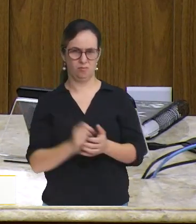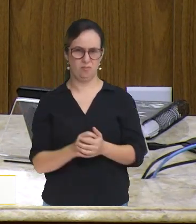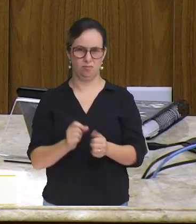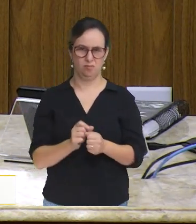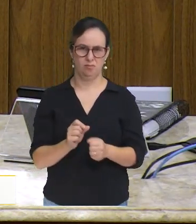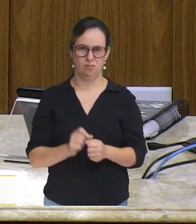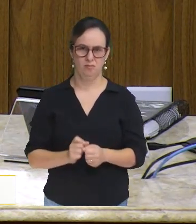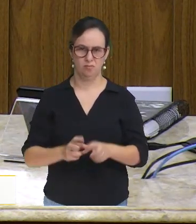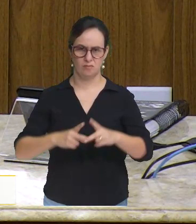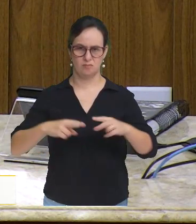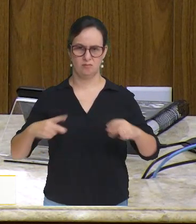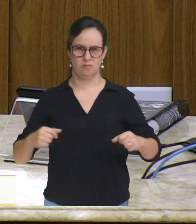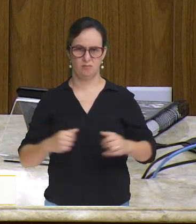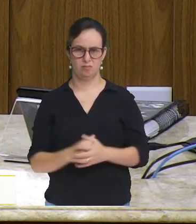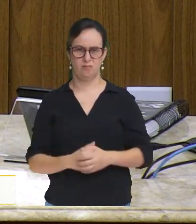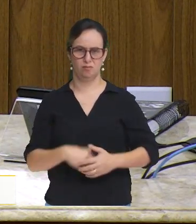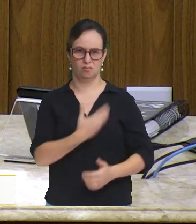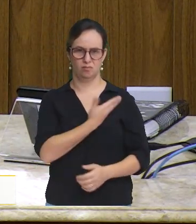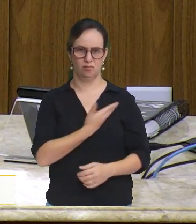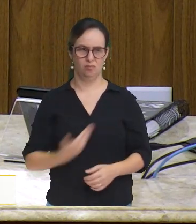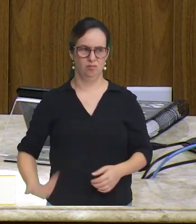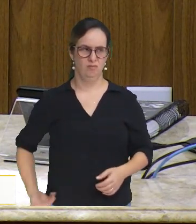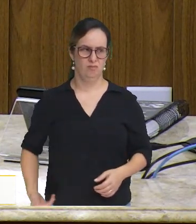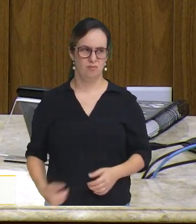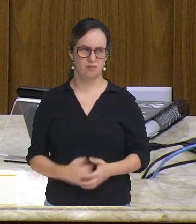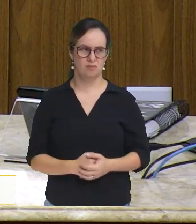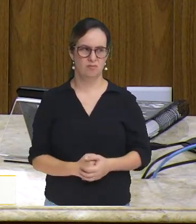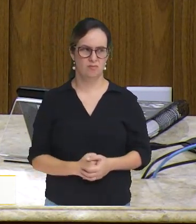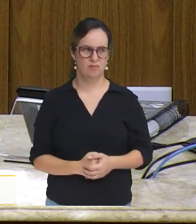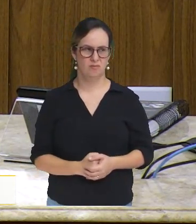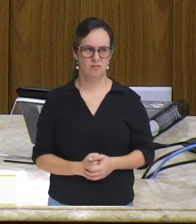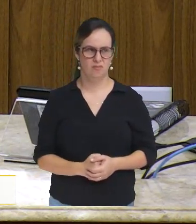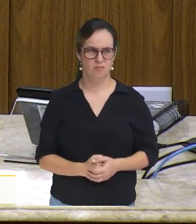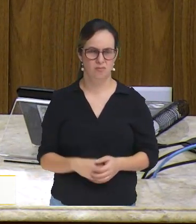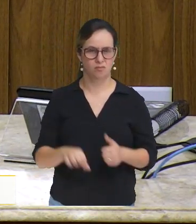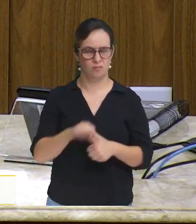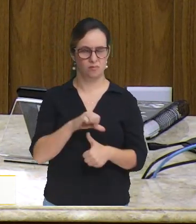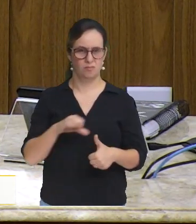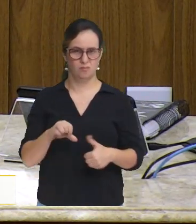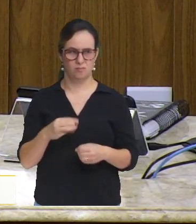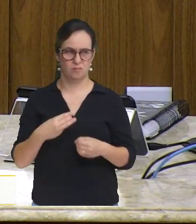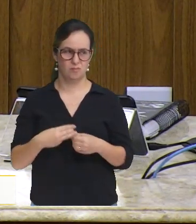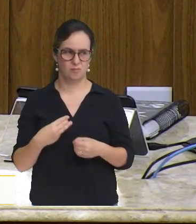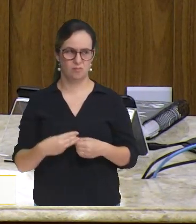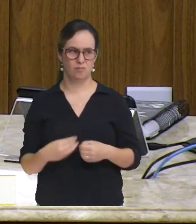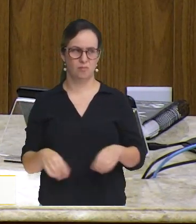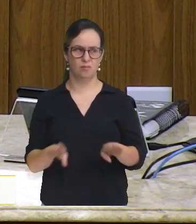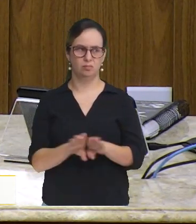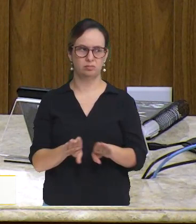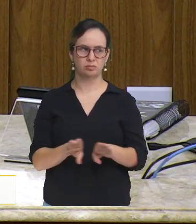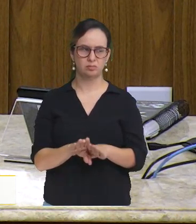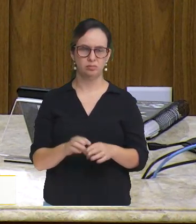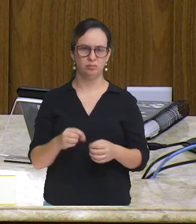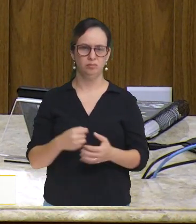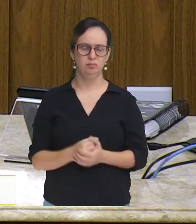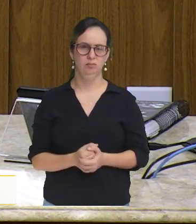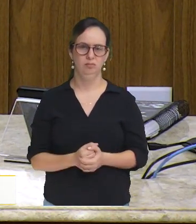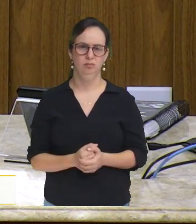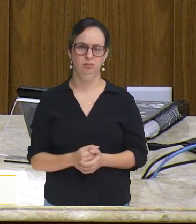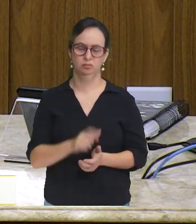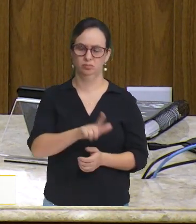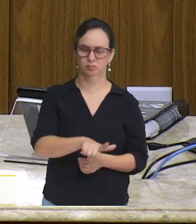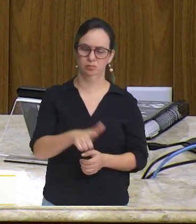área que é particular e está sendo permutada para o município, como também da área do município que será permutada com